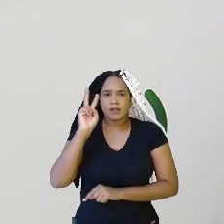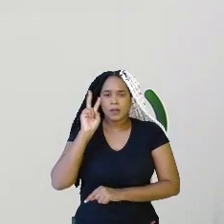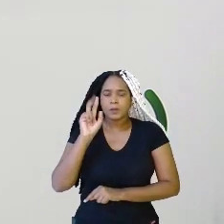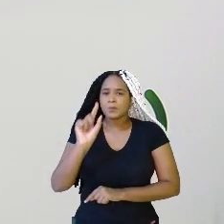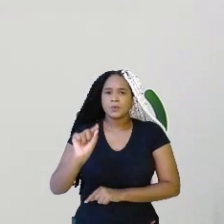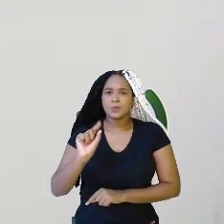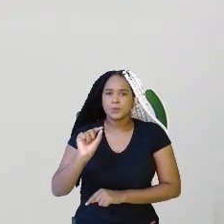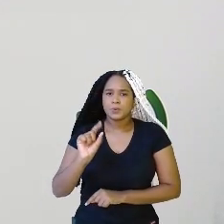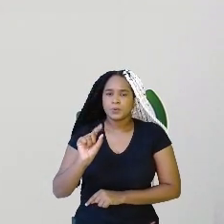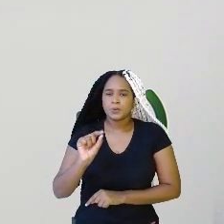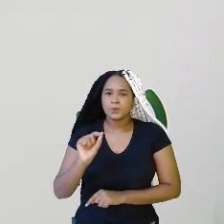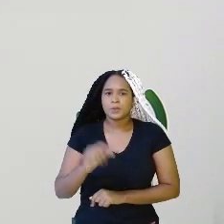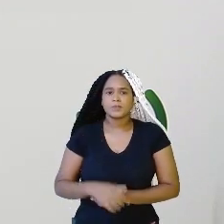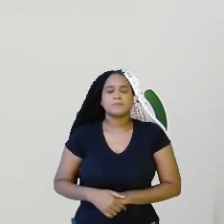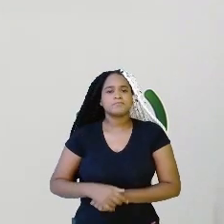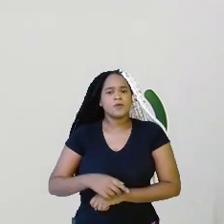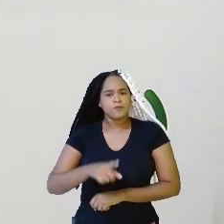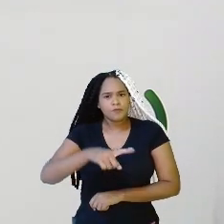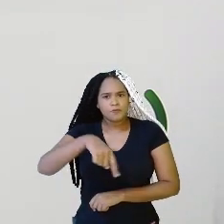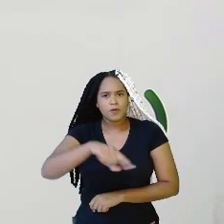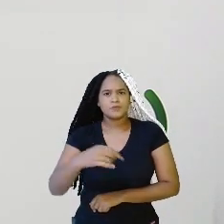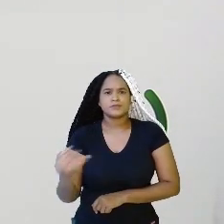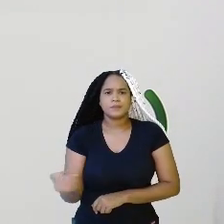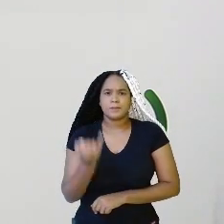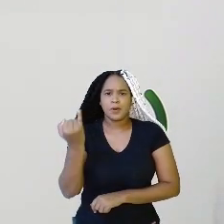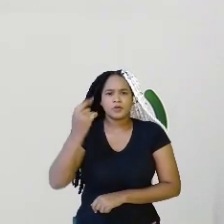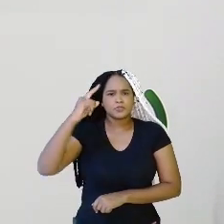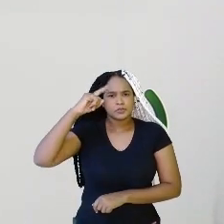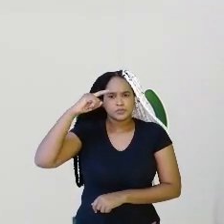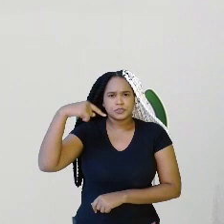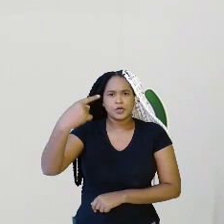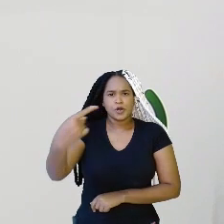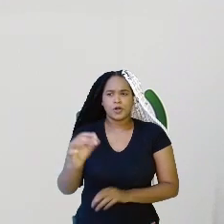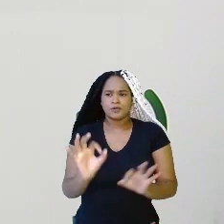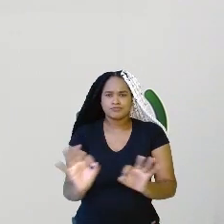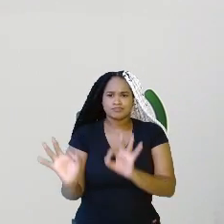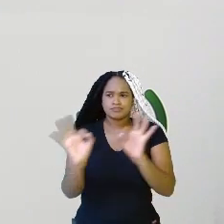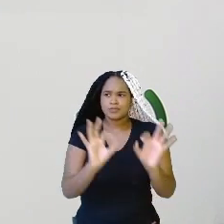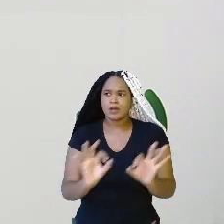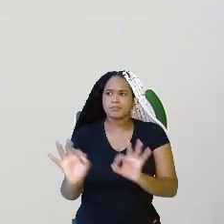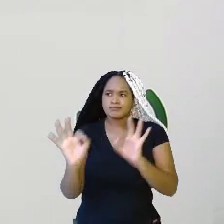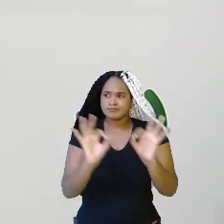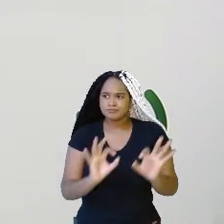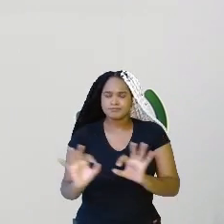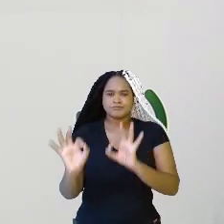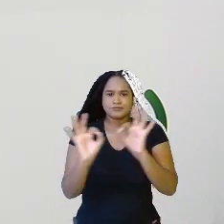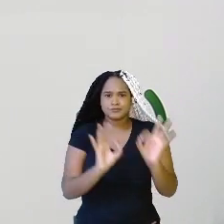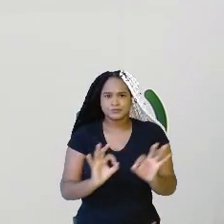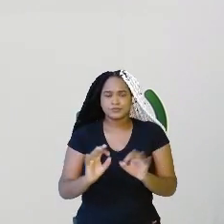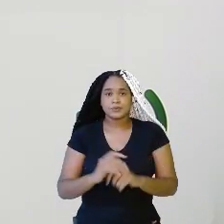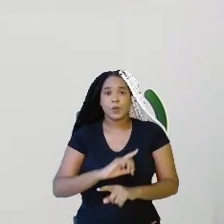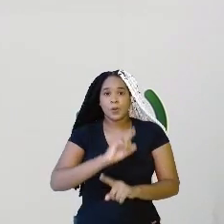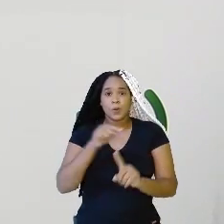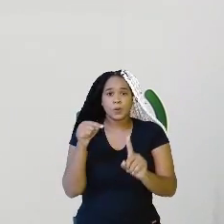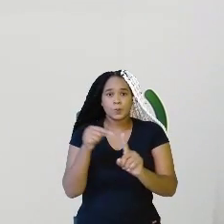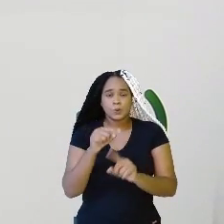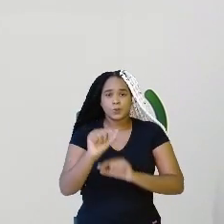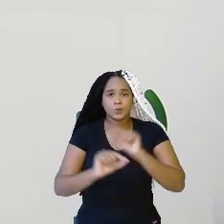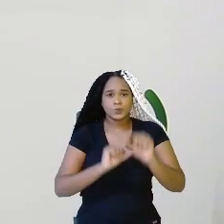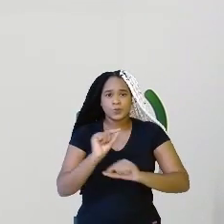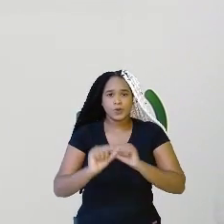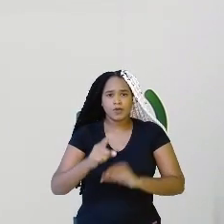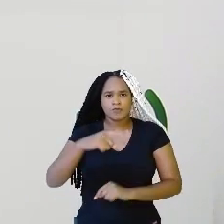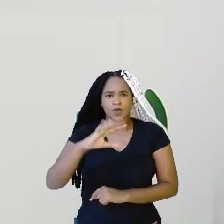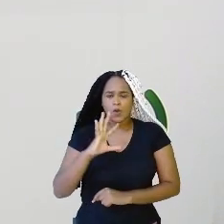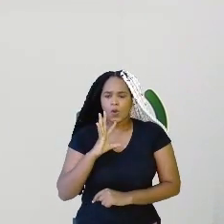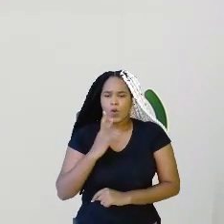para nós termos vocês aqui conosco todos os dias, assistindo às nossas aulas, para aumentar cada dia mais o teu